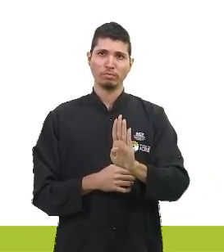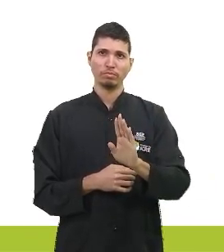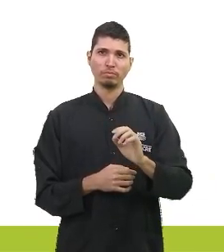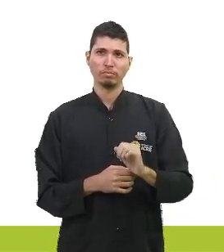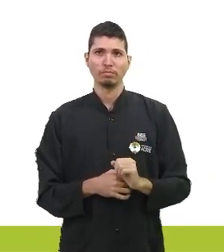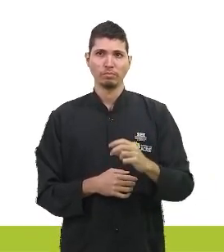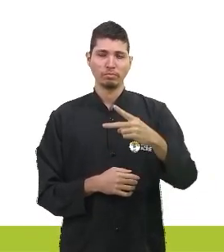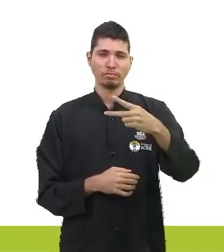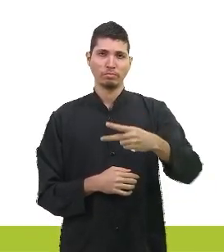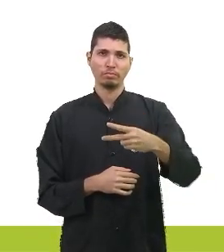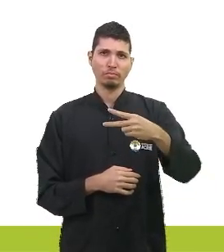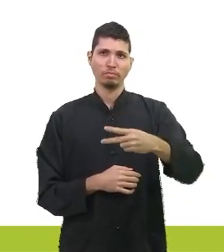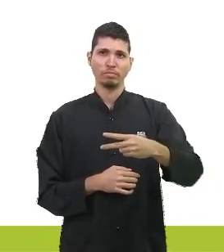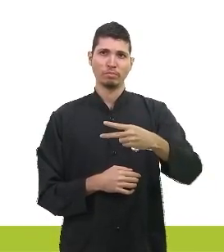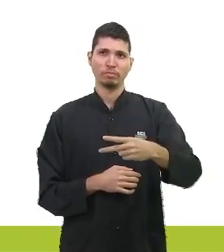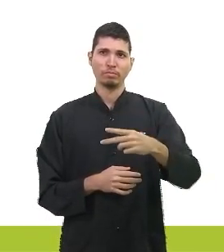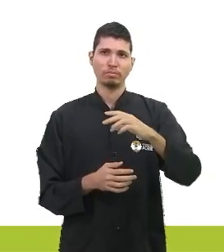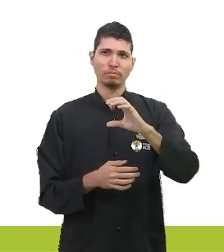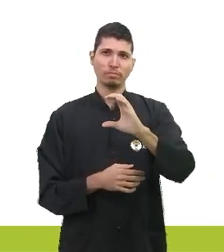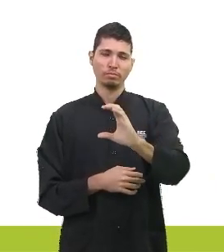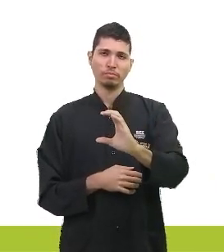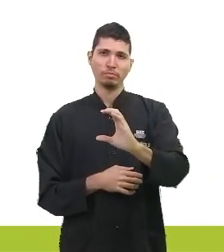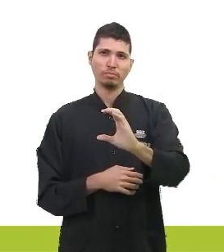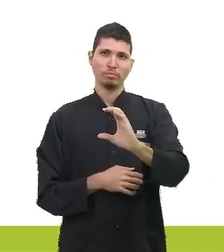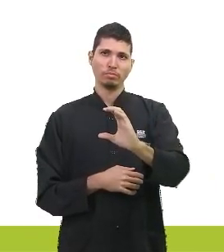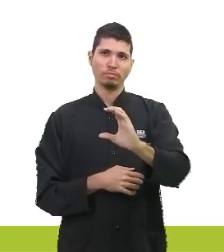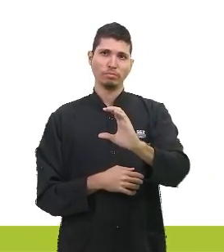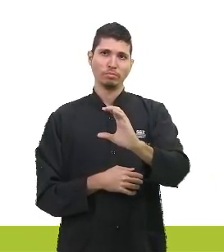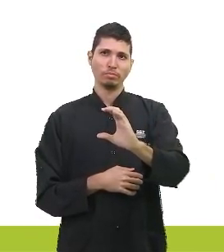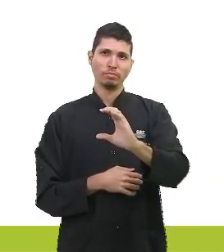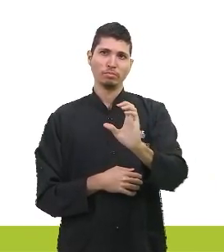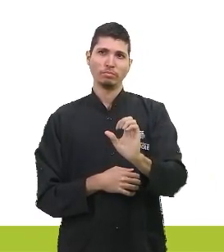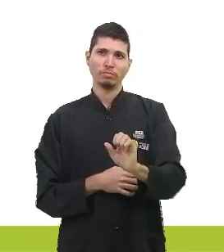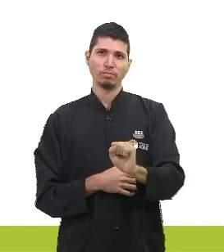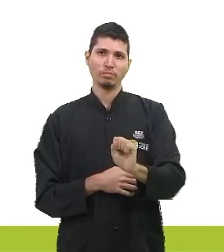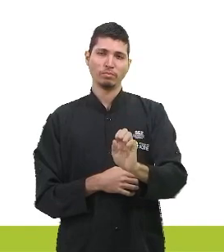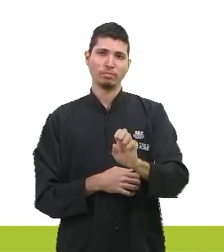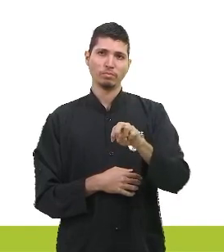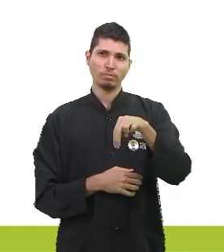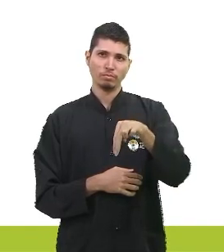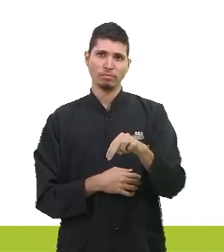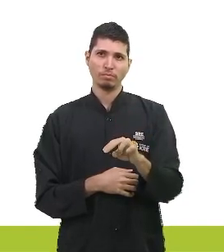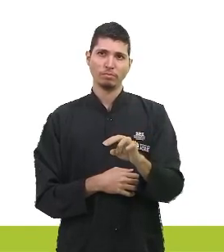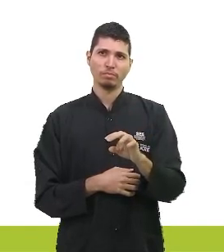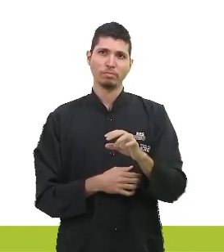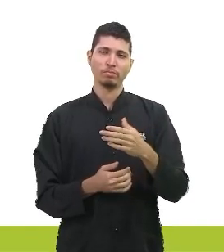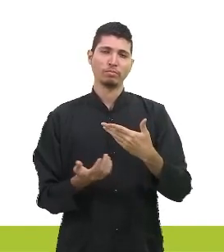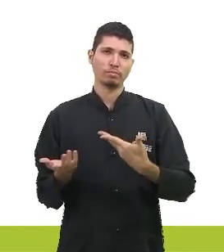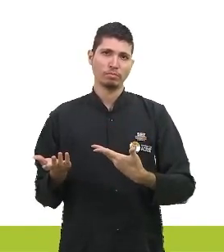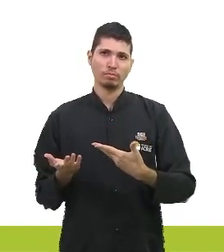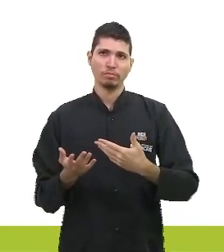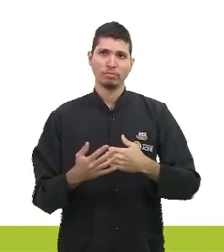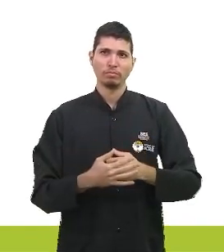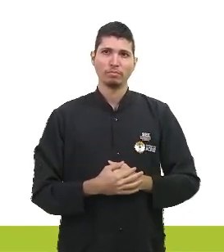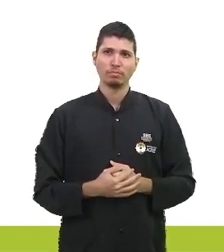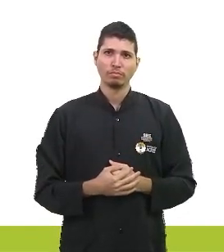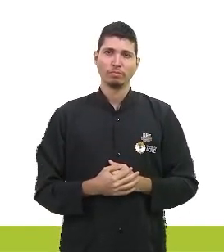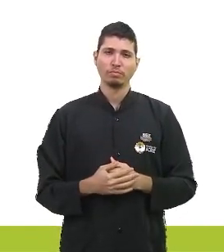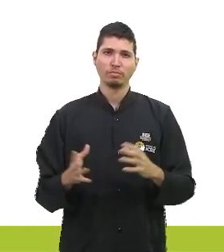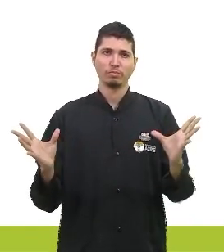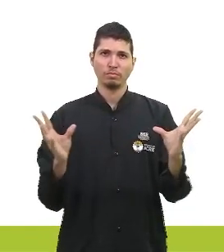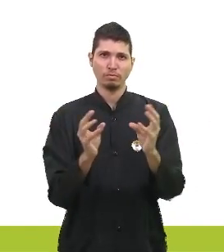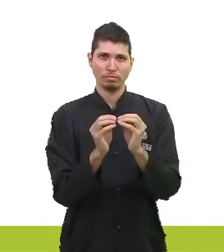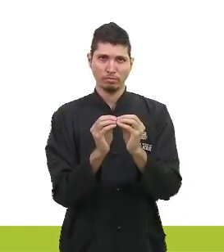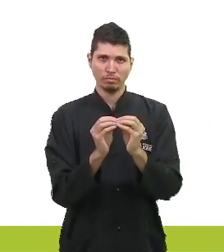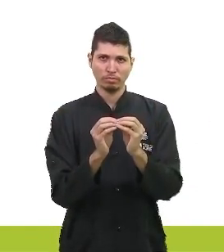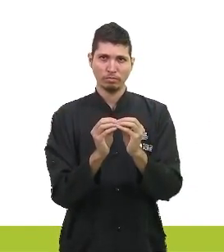igual a C dividido para seno de θ. Juntando essas três igualdades,